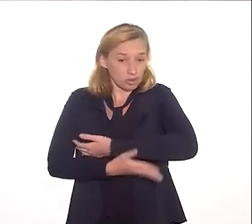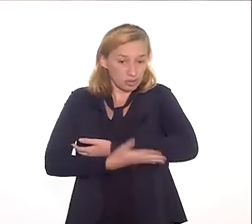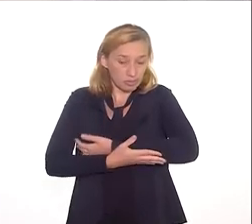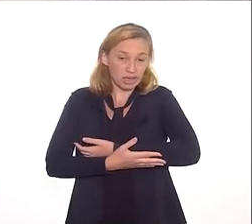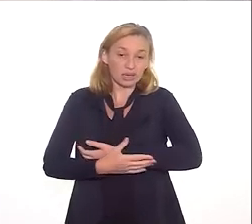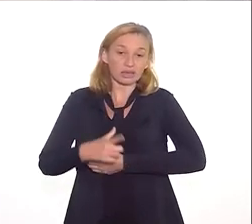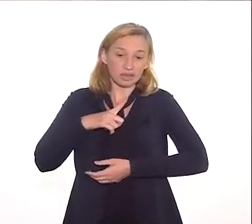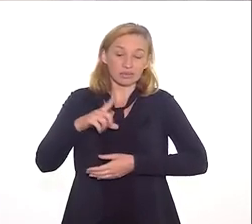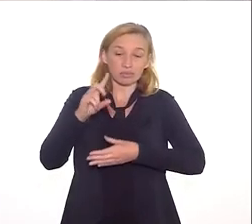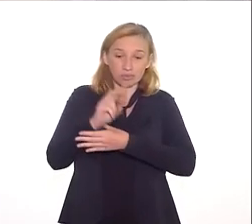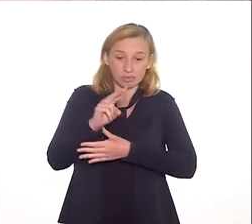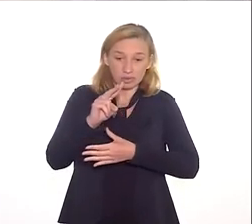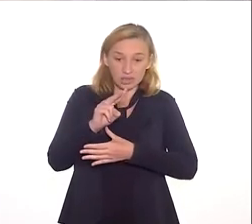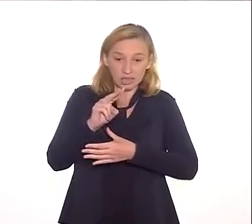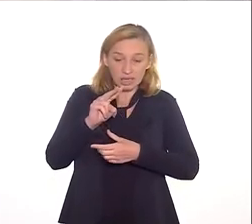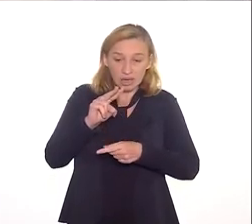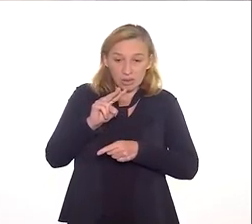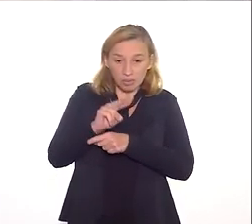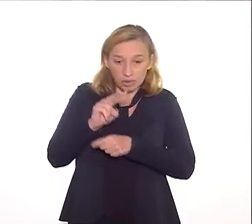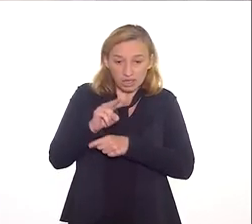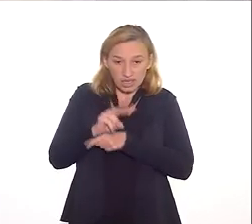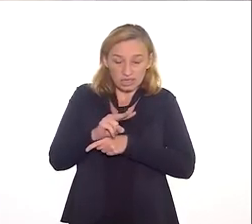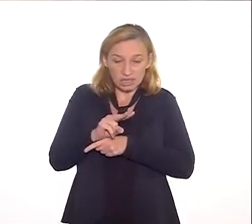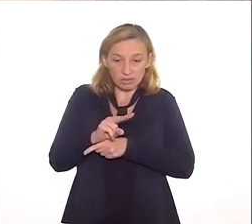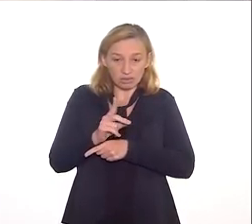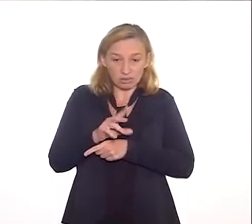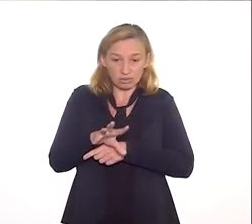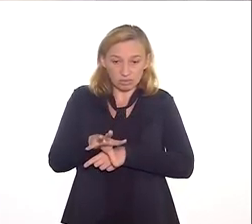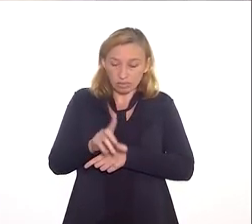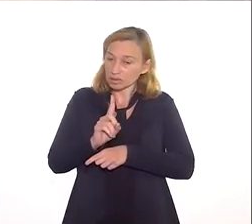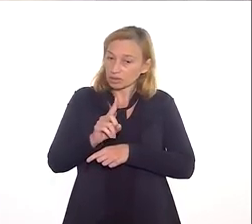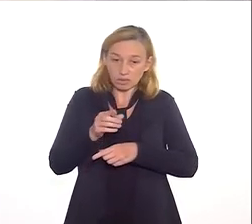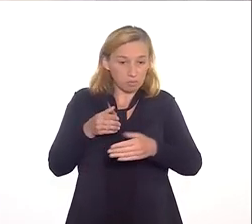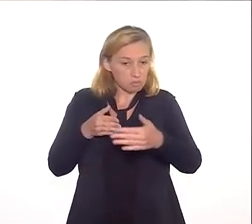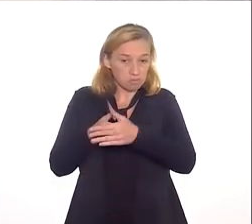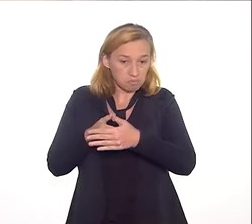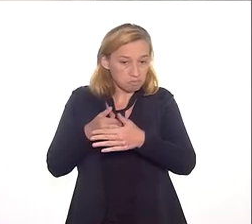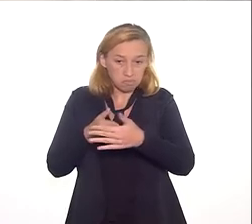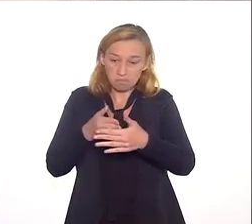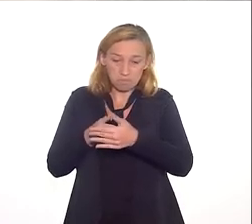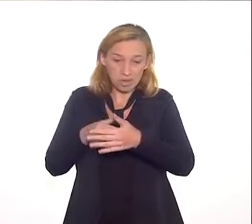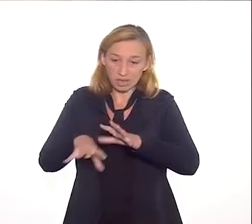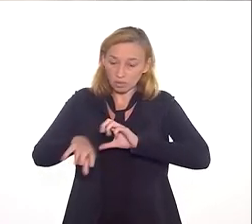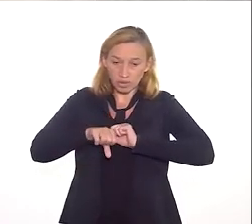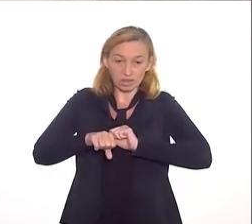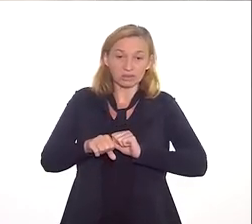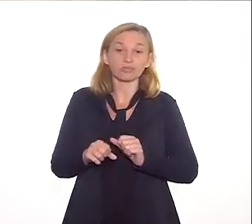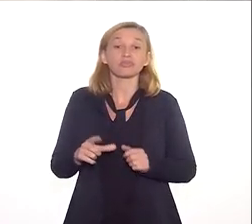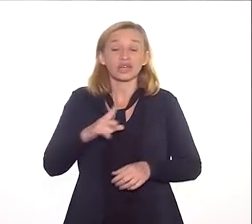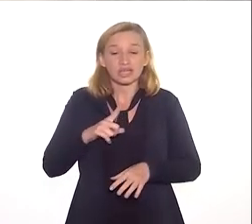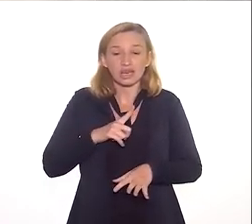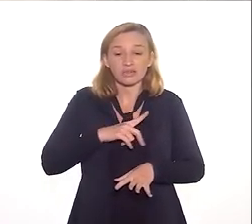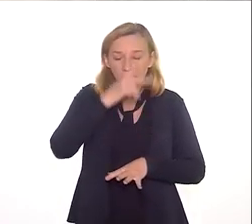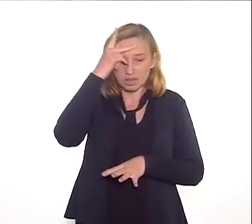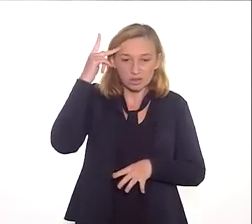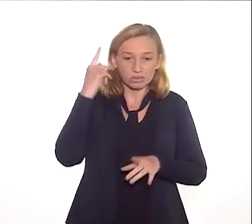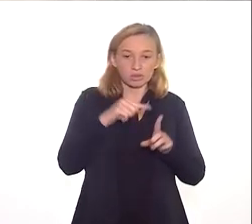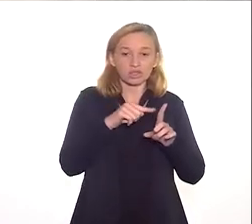esses anticorpos ao nascimento. Né? Então, nesse aspecto, tanto para aquelas pacientes que tiveram o Covid, que graças a Deus